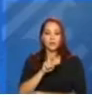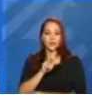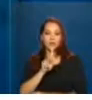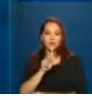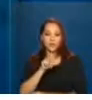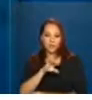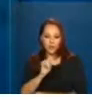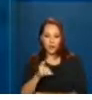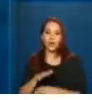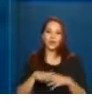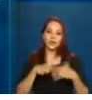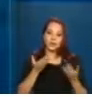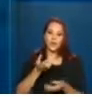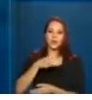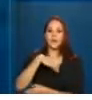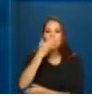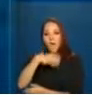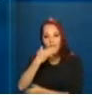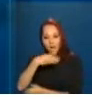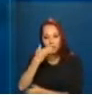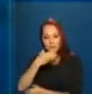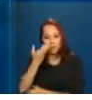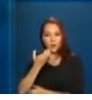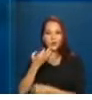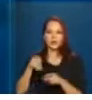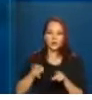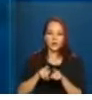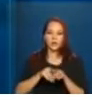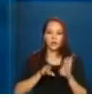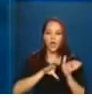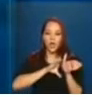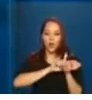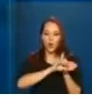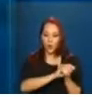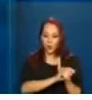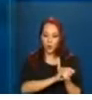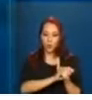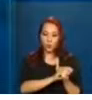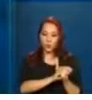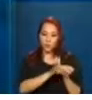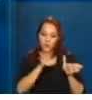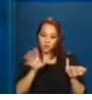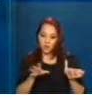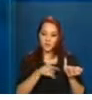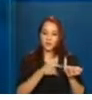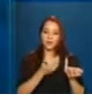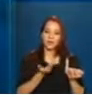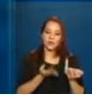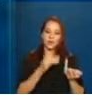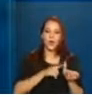Apple quanto da Google. E o site é